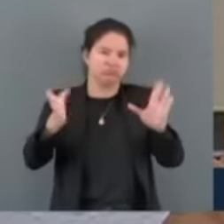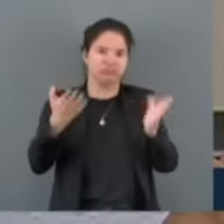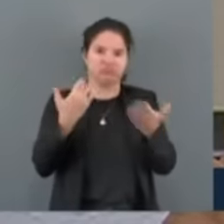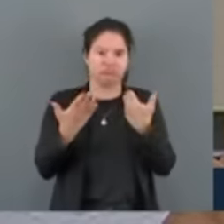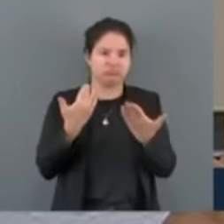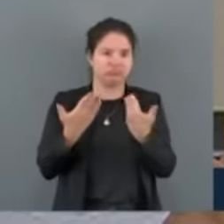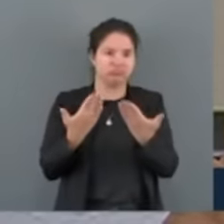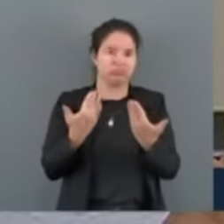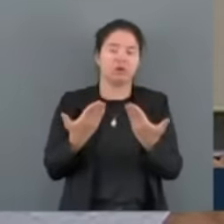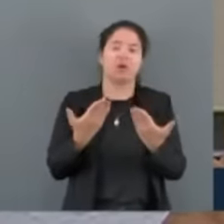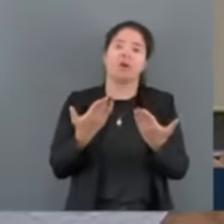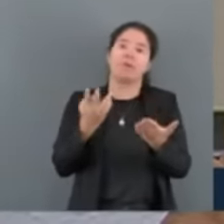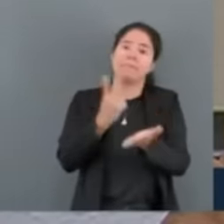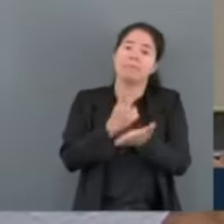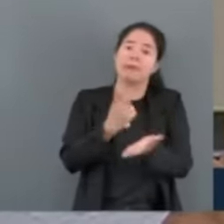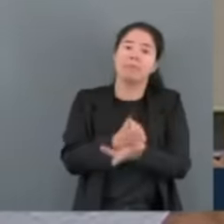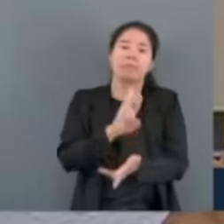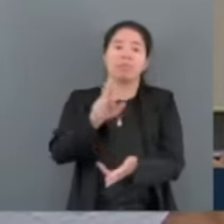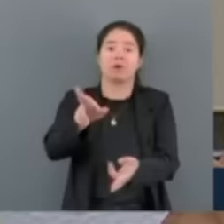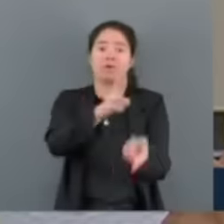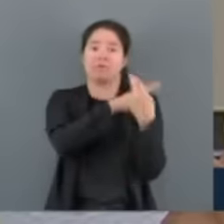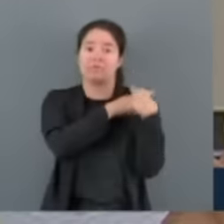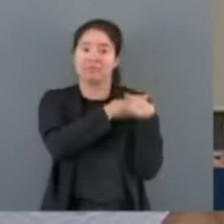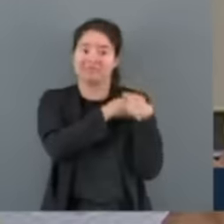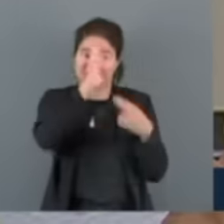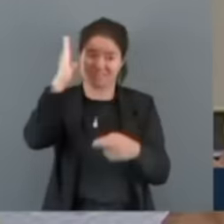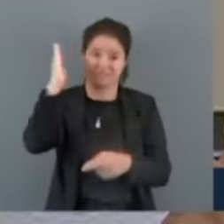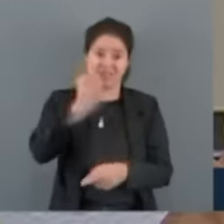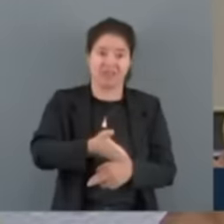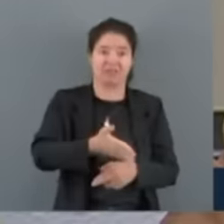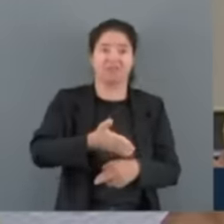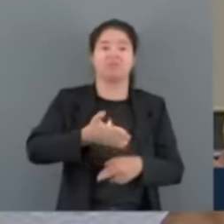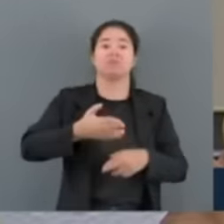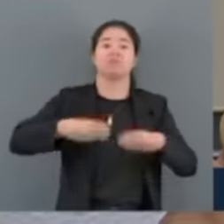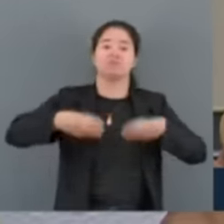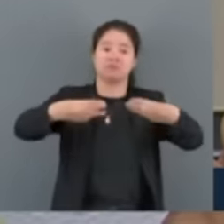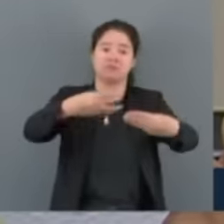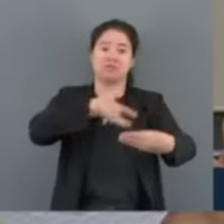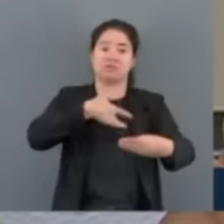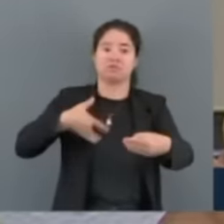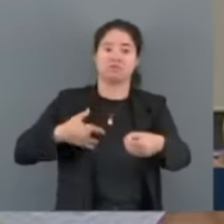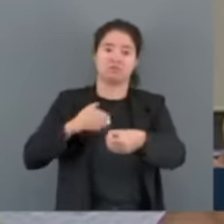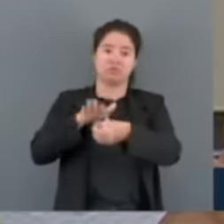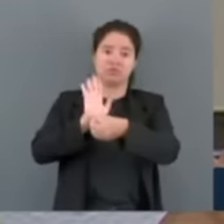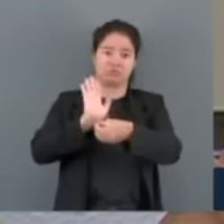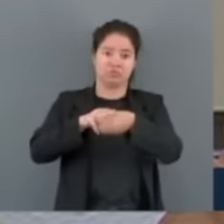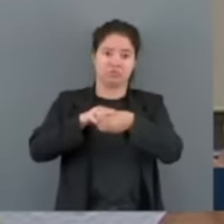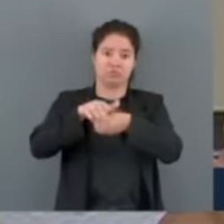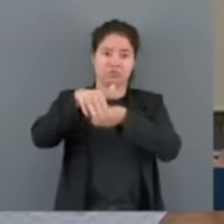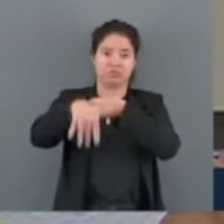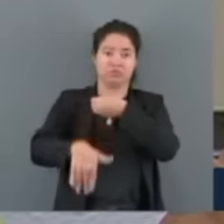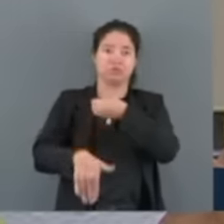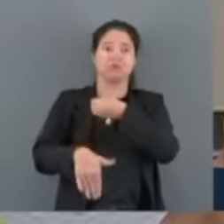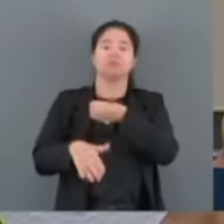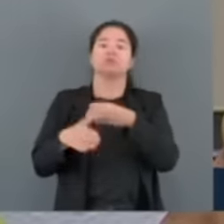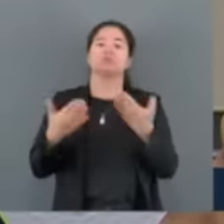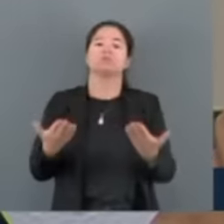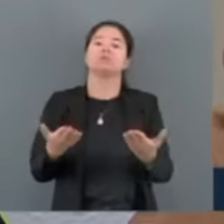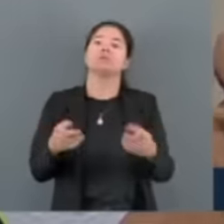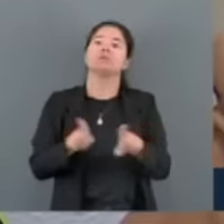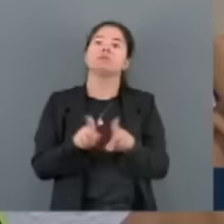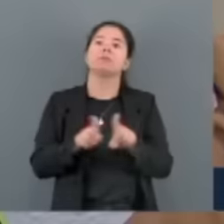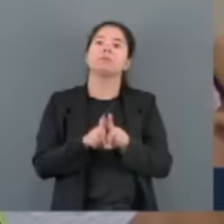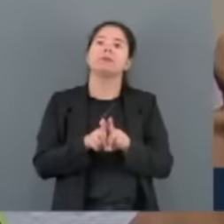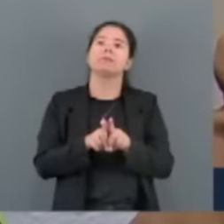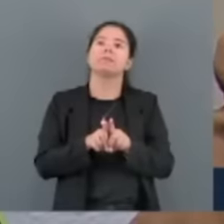seja responsabilidade direta do Ministério da Saúde o saneamento, né? Houve e ainda está para finalizar,